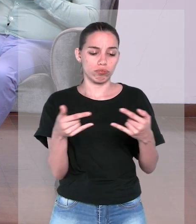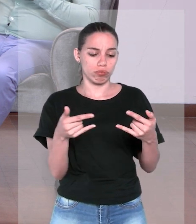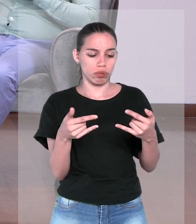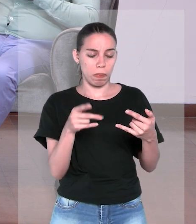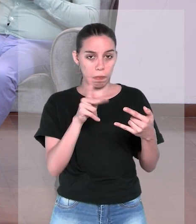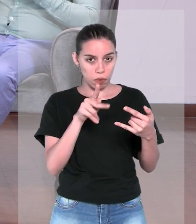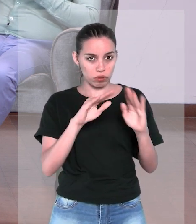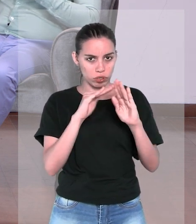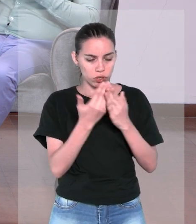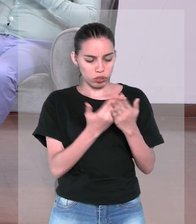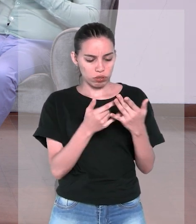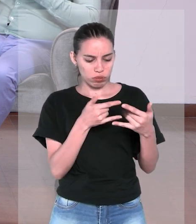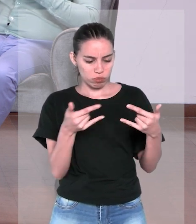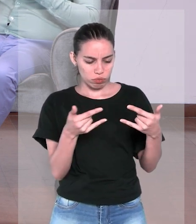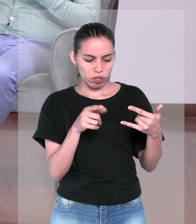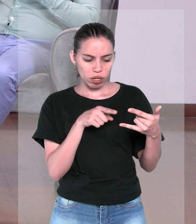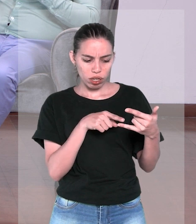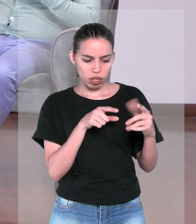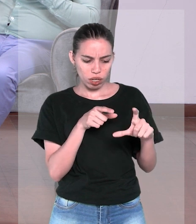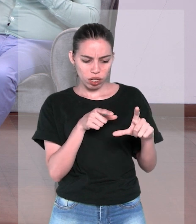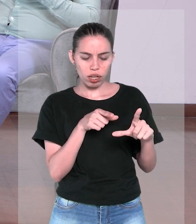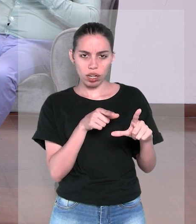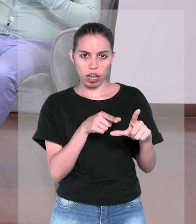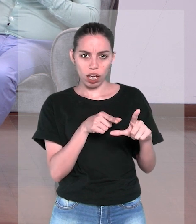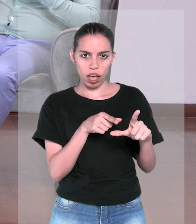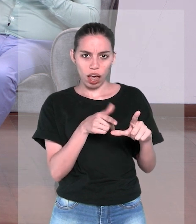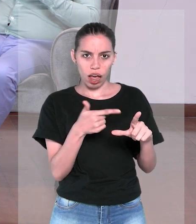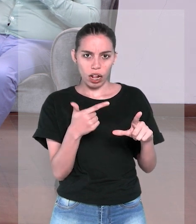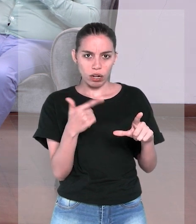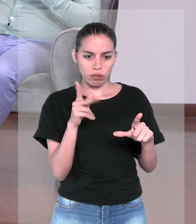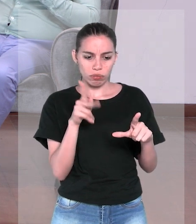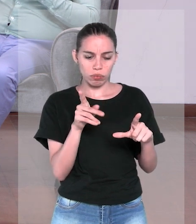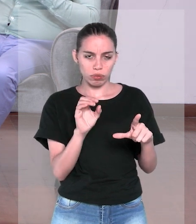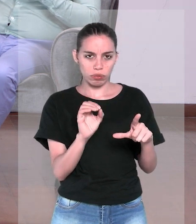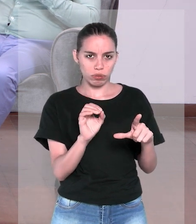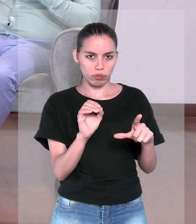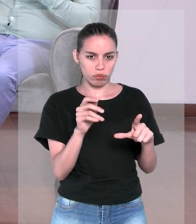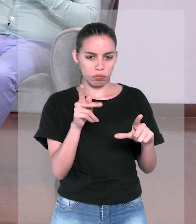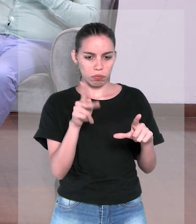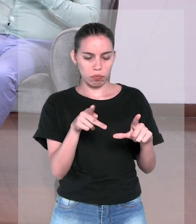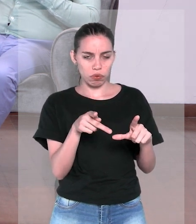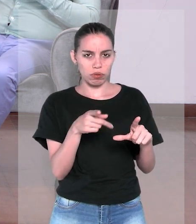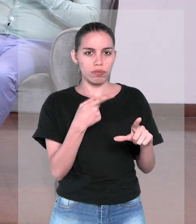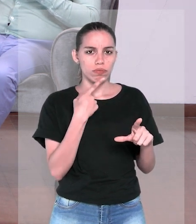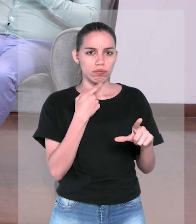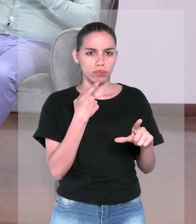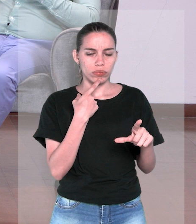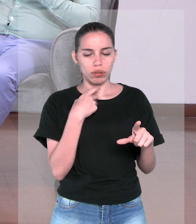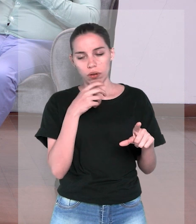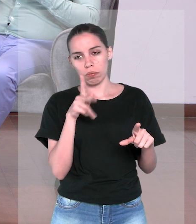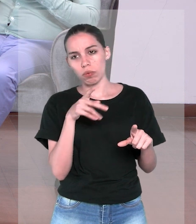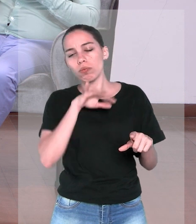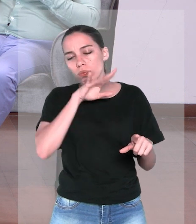maior lucidez sobre a sua condição, e eles não tinham problemas cognitivos. Você não